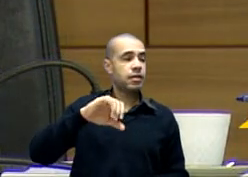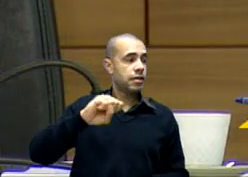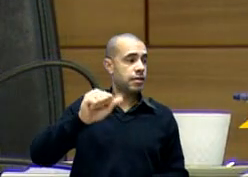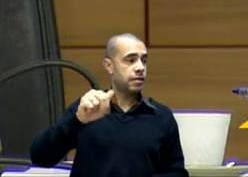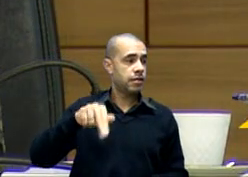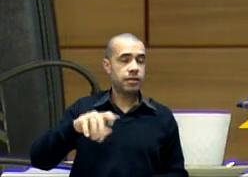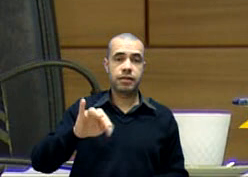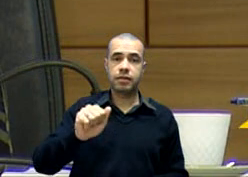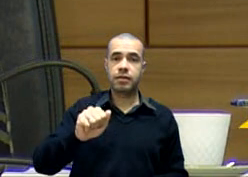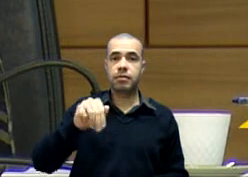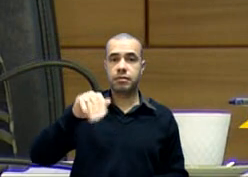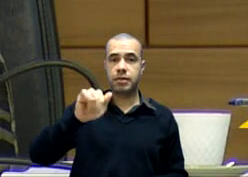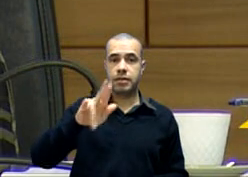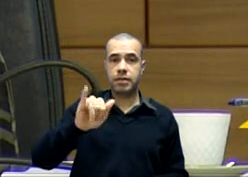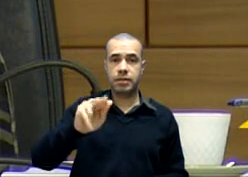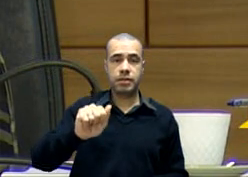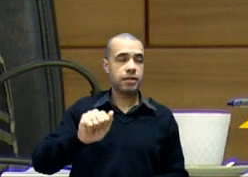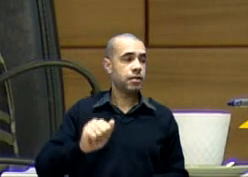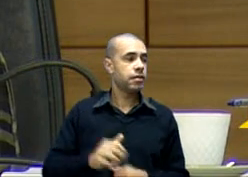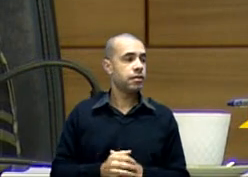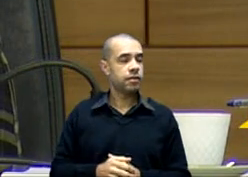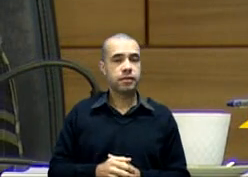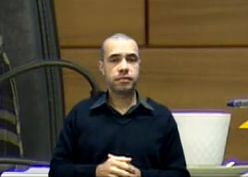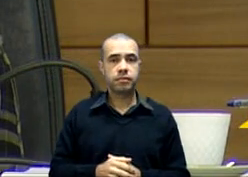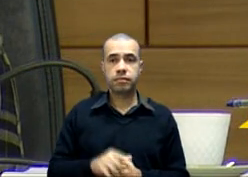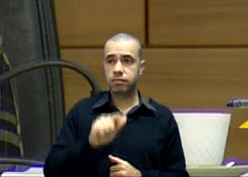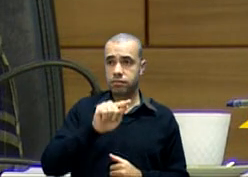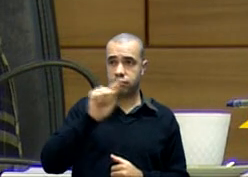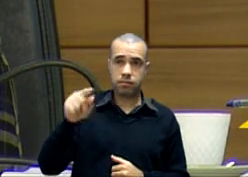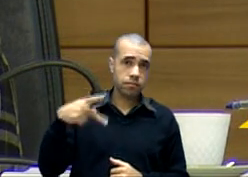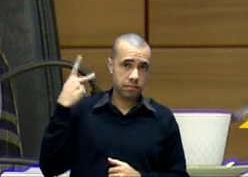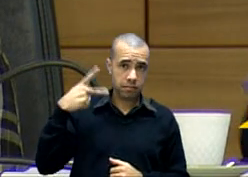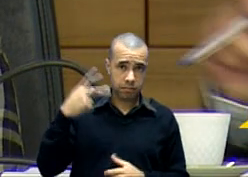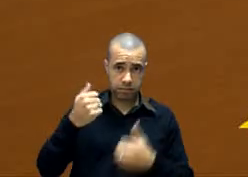vereador tem voto verbal? Pastor Apolo.